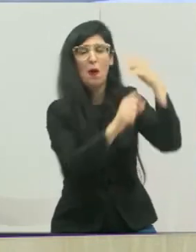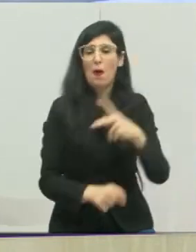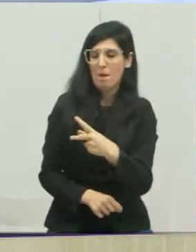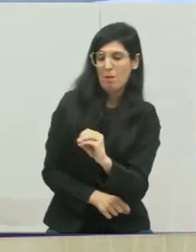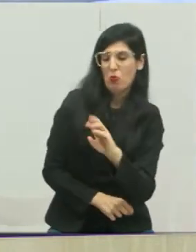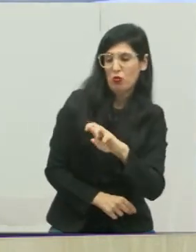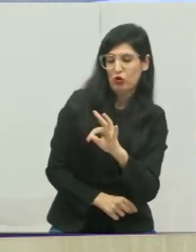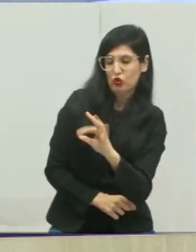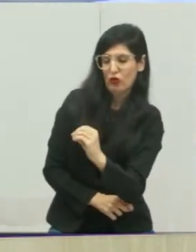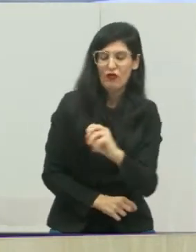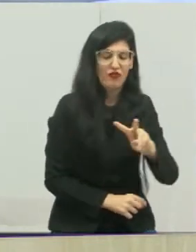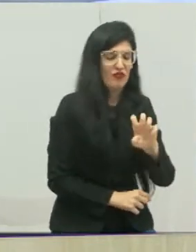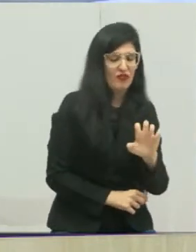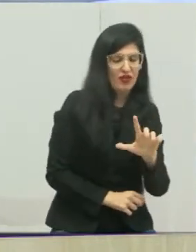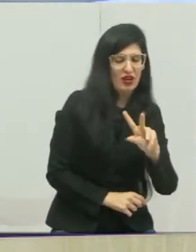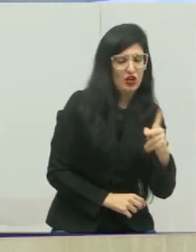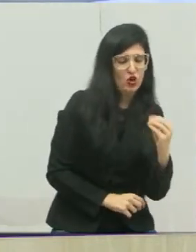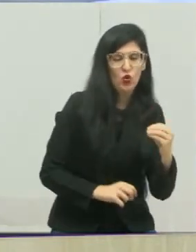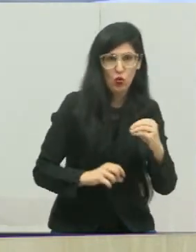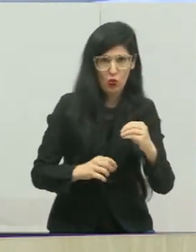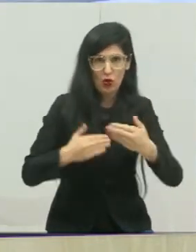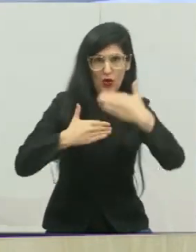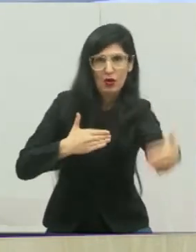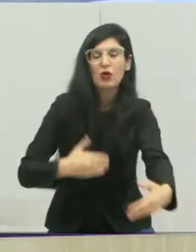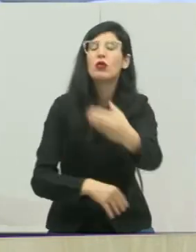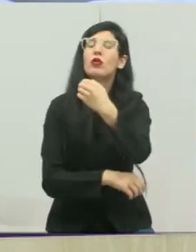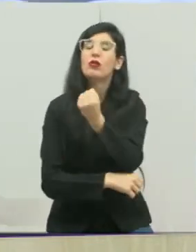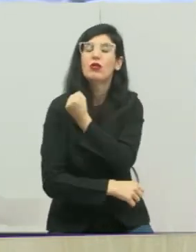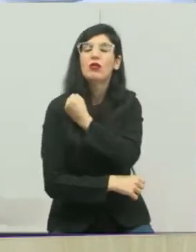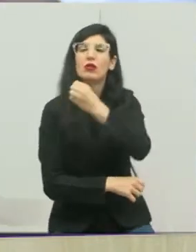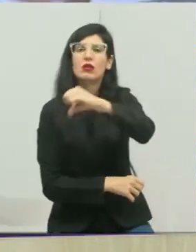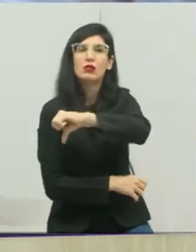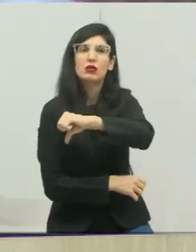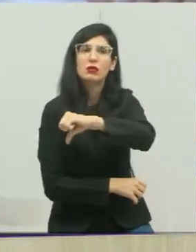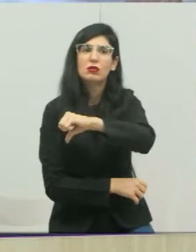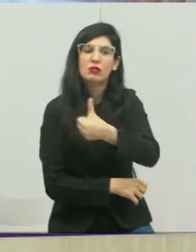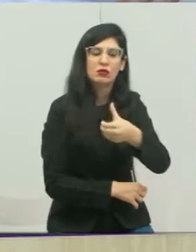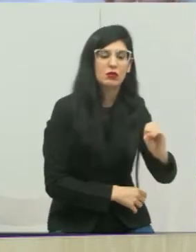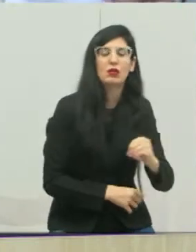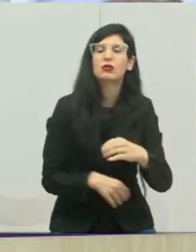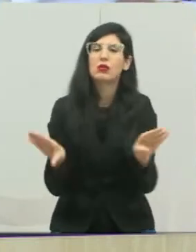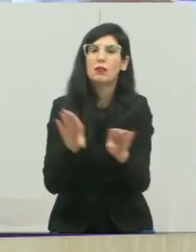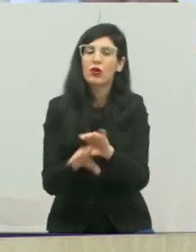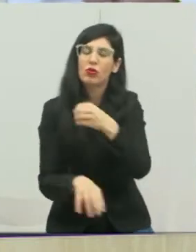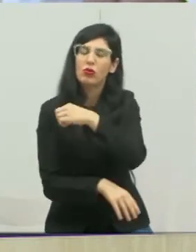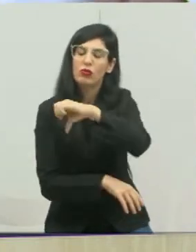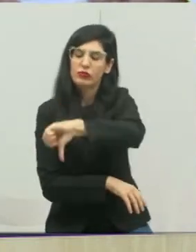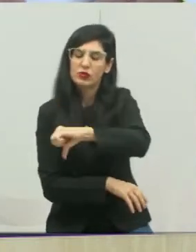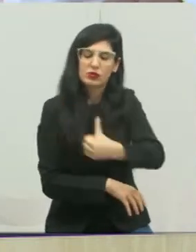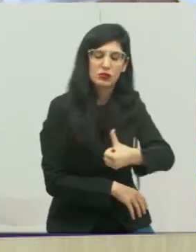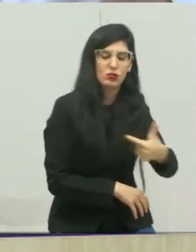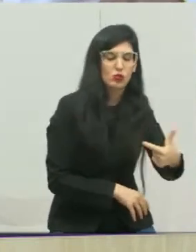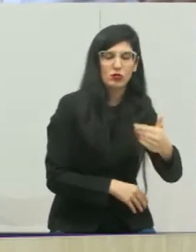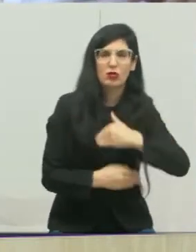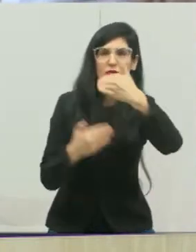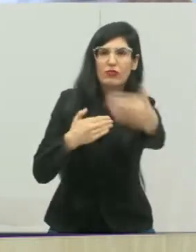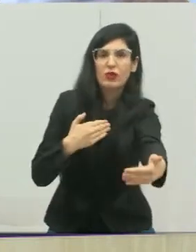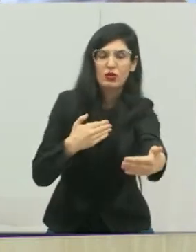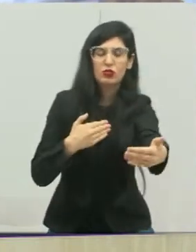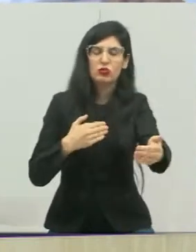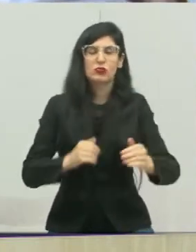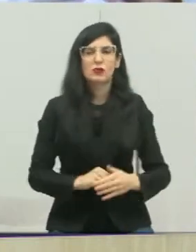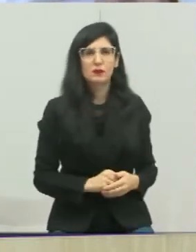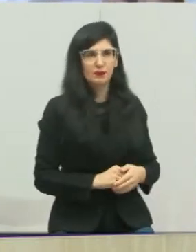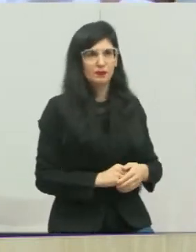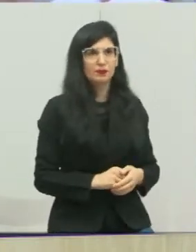Jacareí, em frente aos números 960 e 962. É de suma importância salientar que o local é o